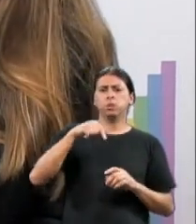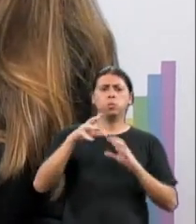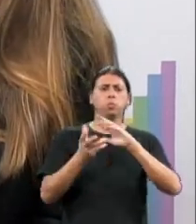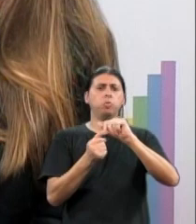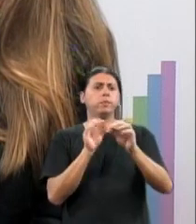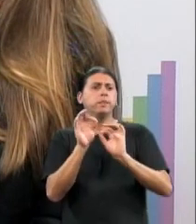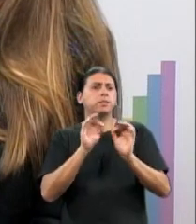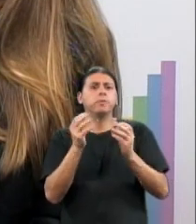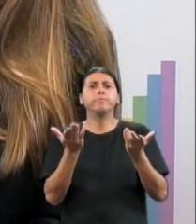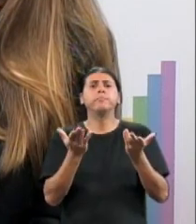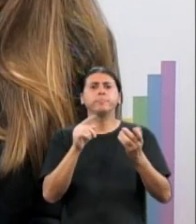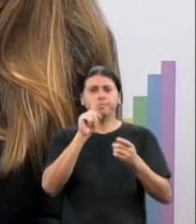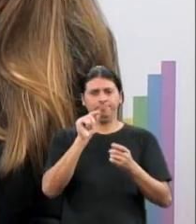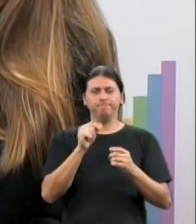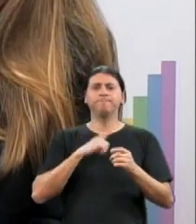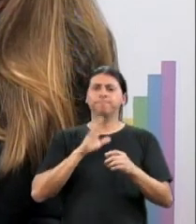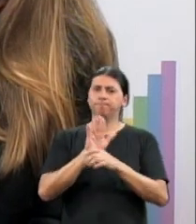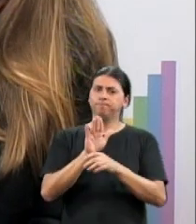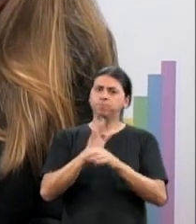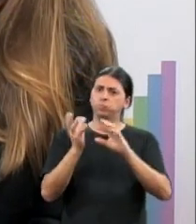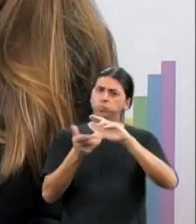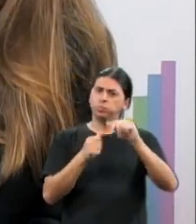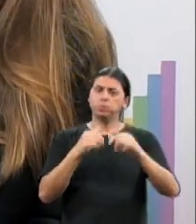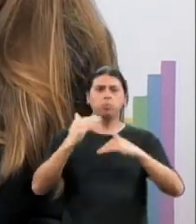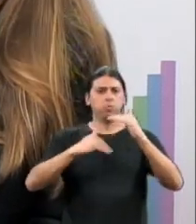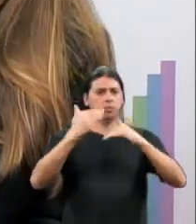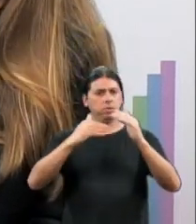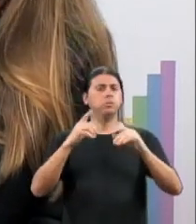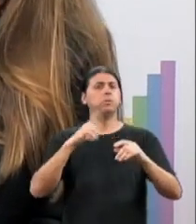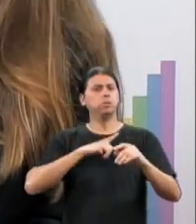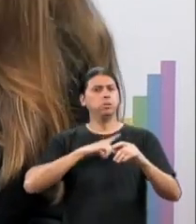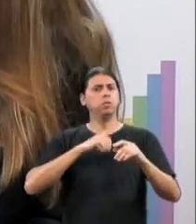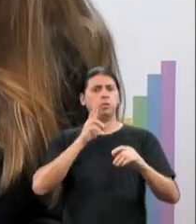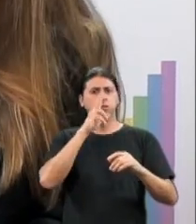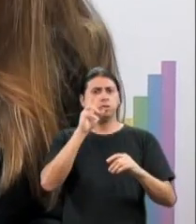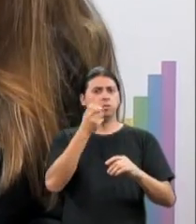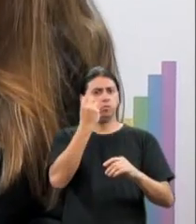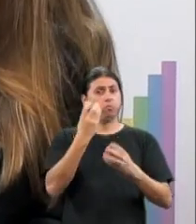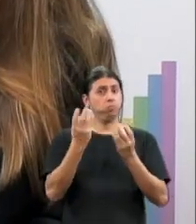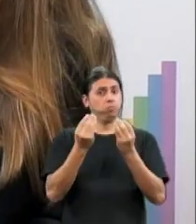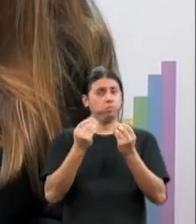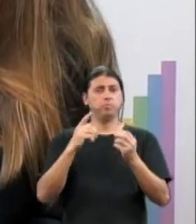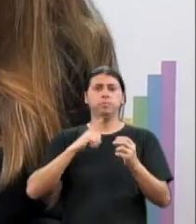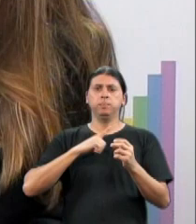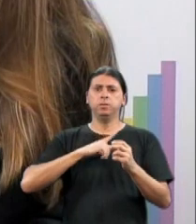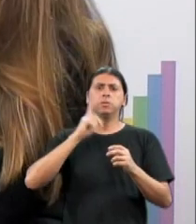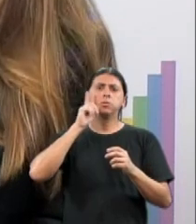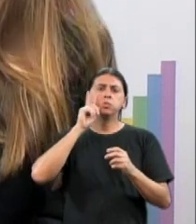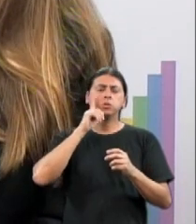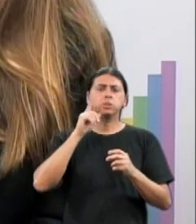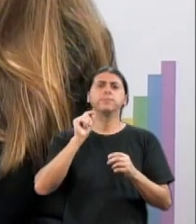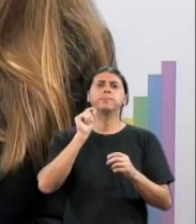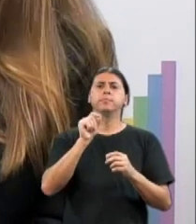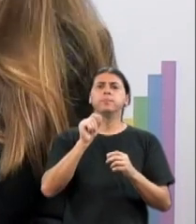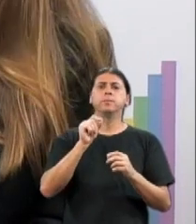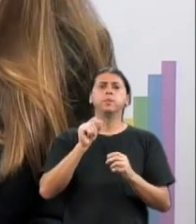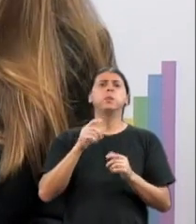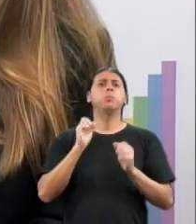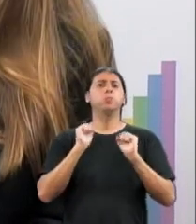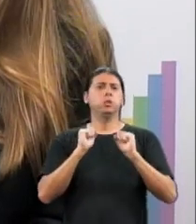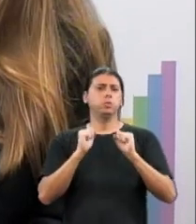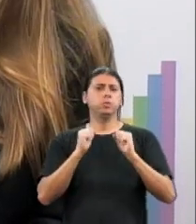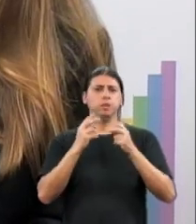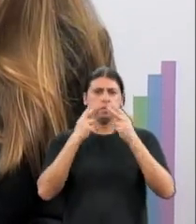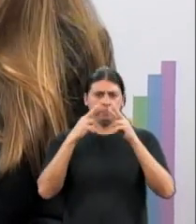mundo. Então, esse é um processo muito, muito forte, né, no nosso cotidiano, que pode se